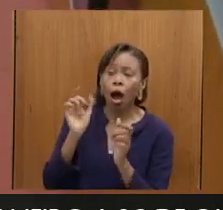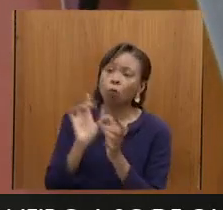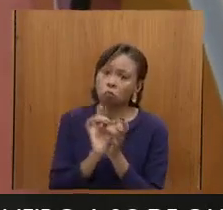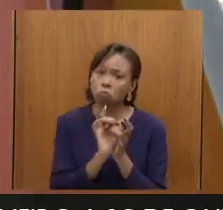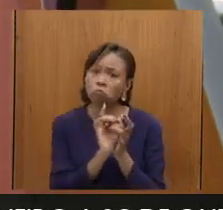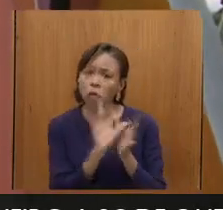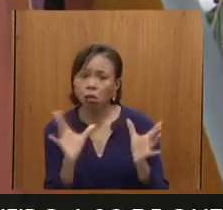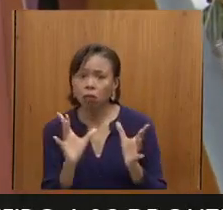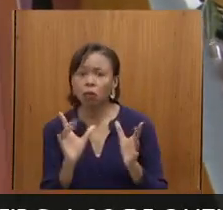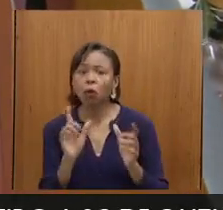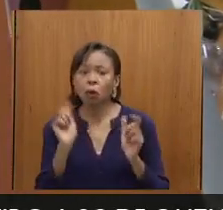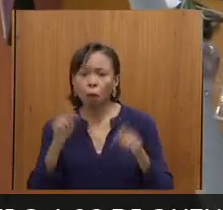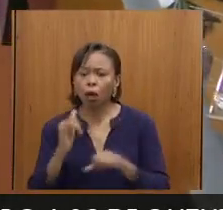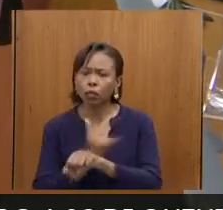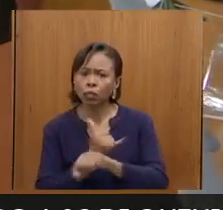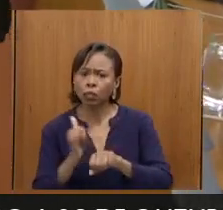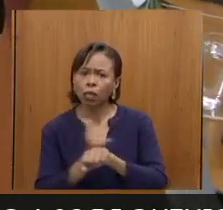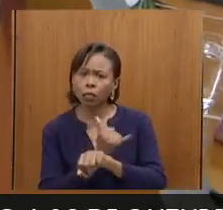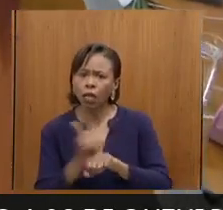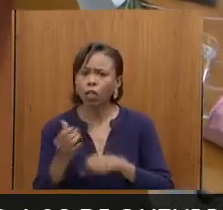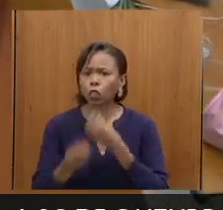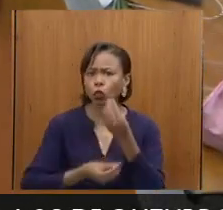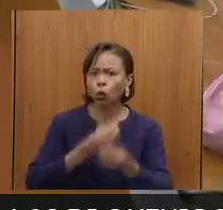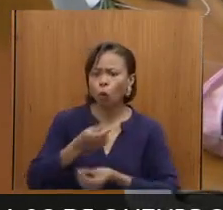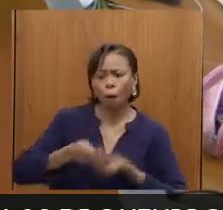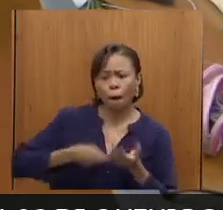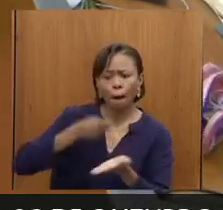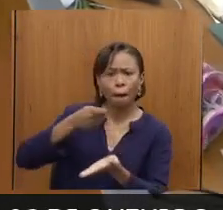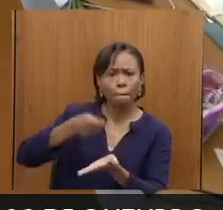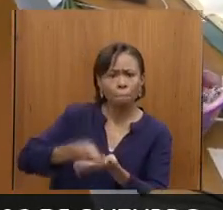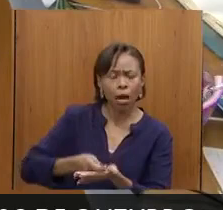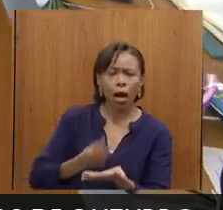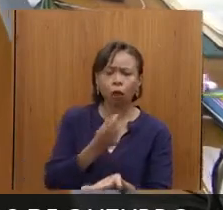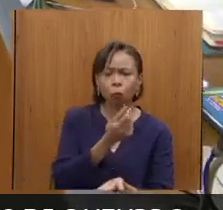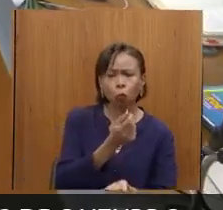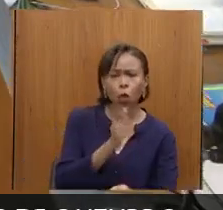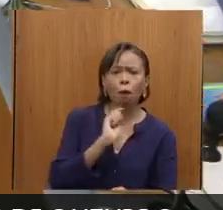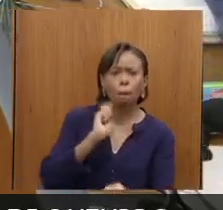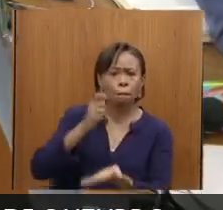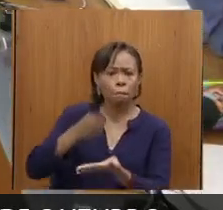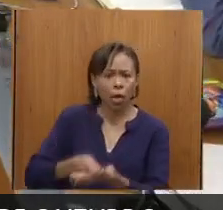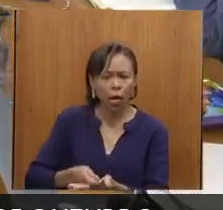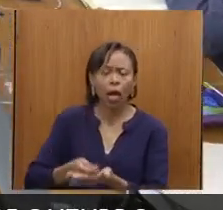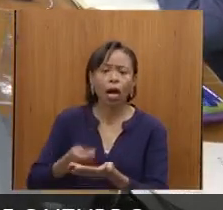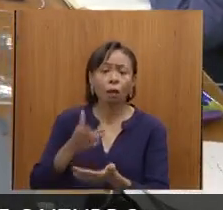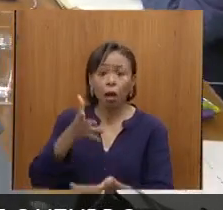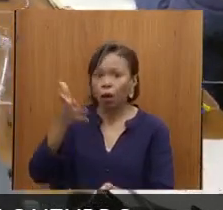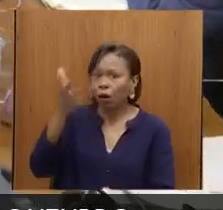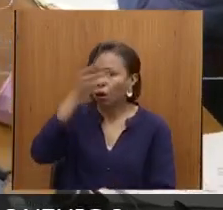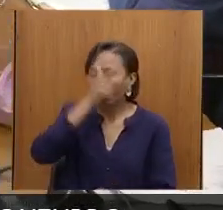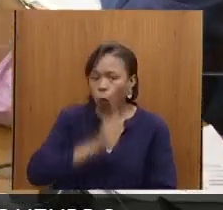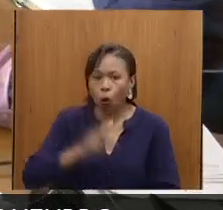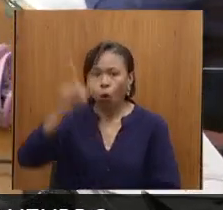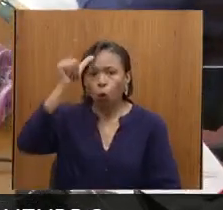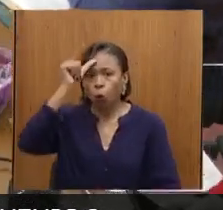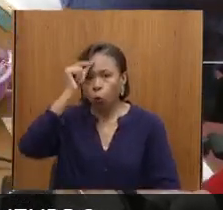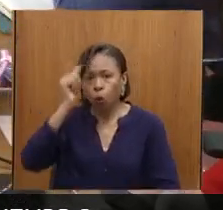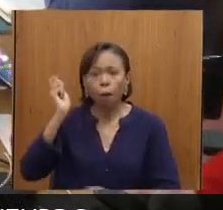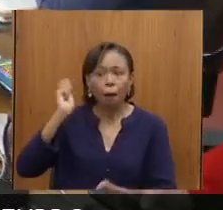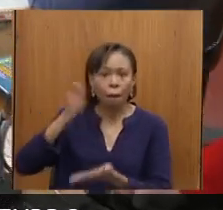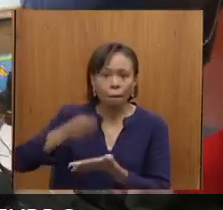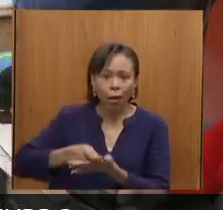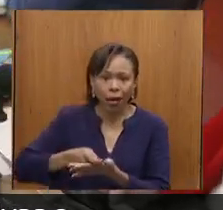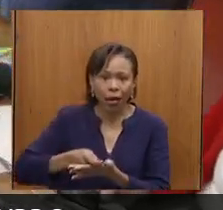o caminho, de construir o mecanismo, a ferramenta financeira para você salvar, para você poder realizar o seu